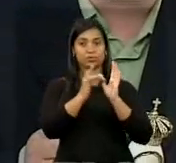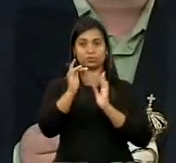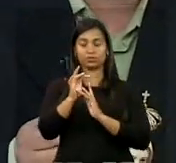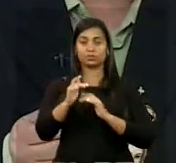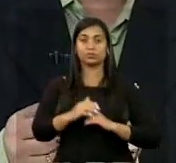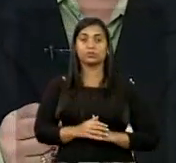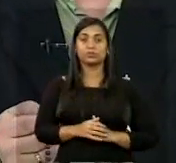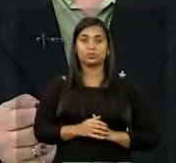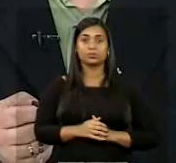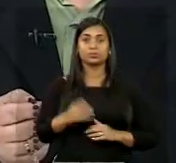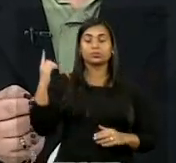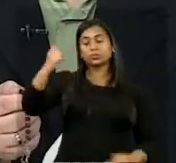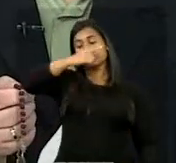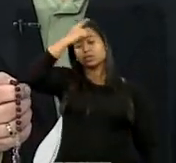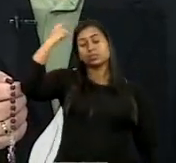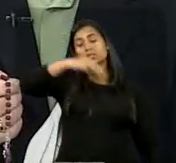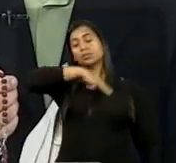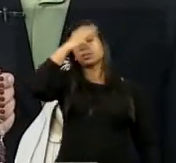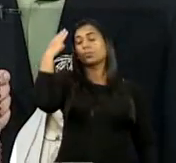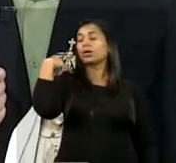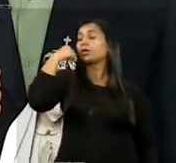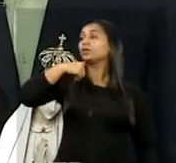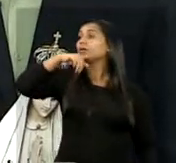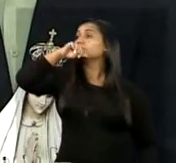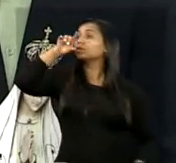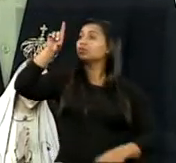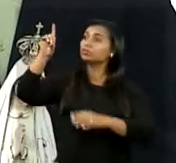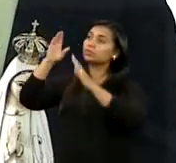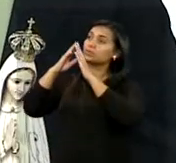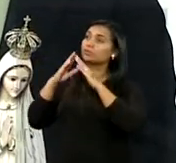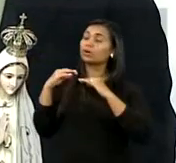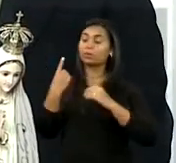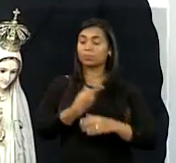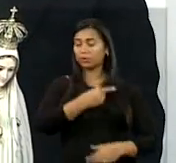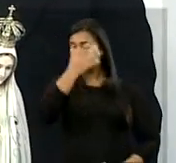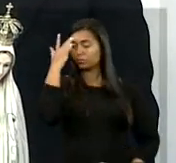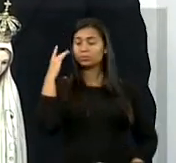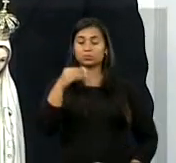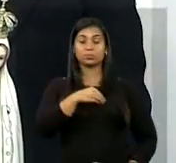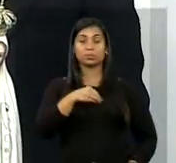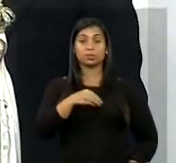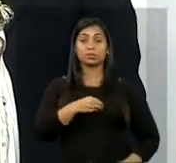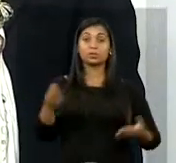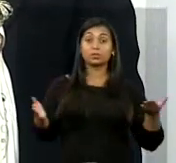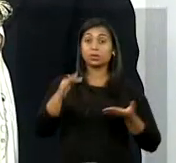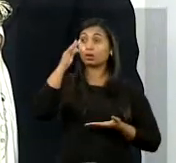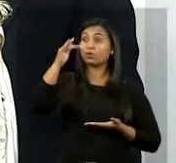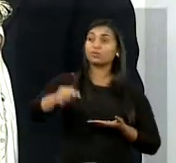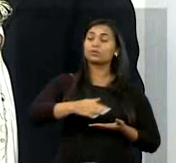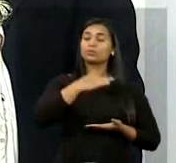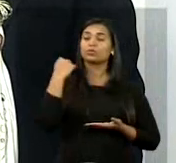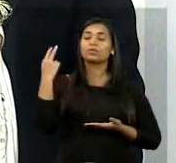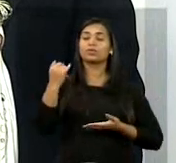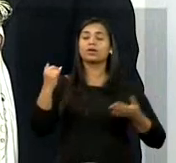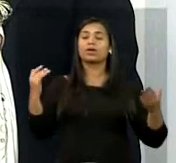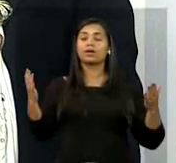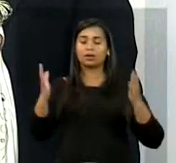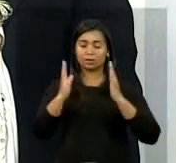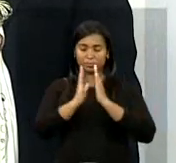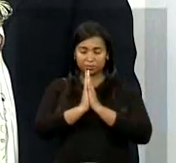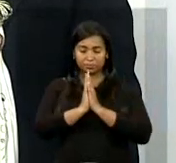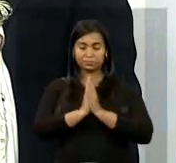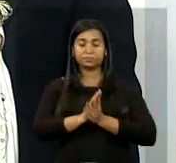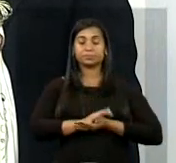é o fruto do vosso ventre, Jesus. Santa Maria, Mãe de Deus, rogai por nós,